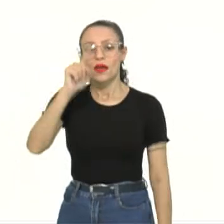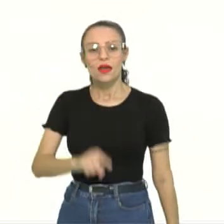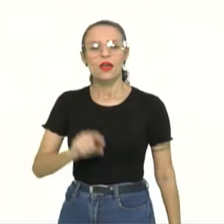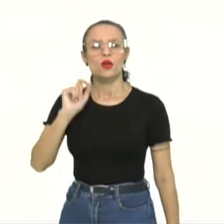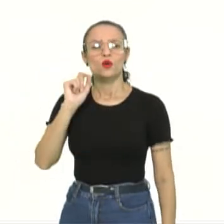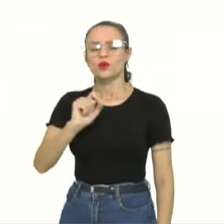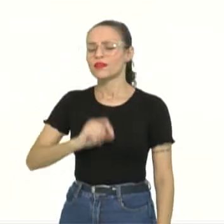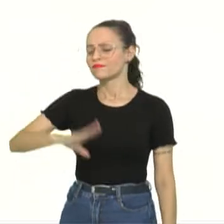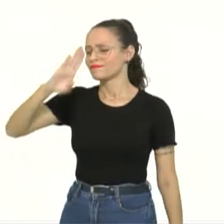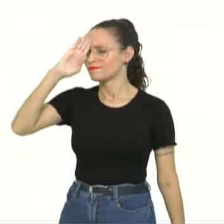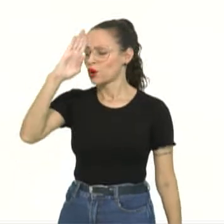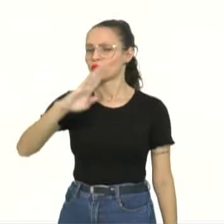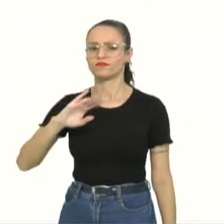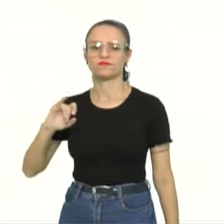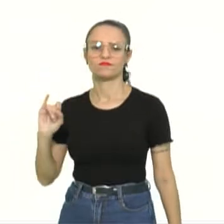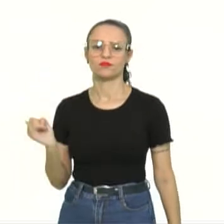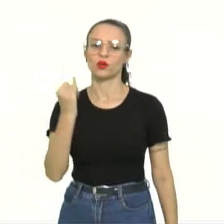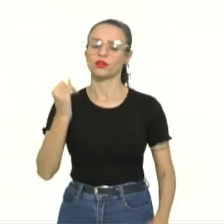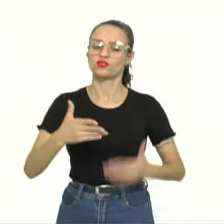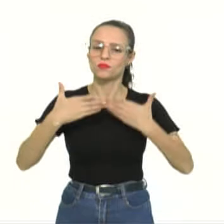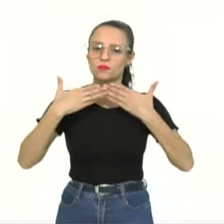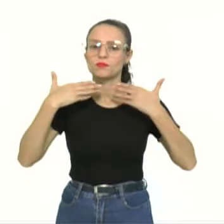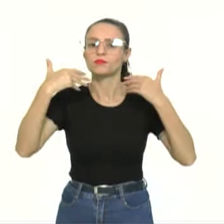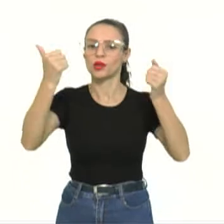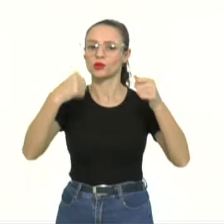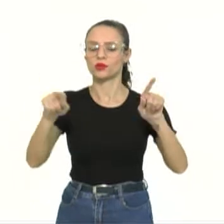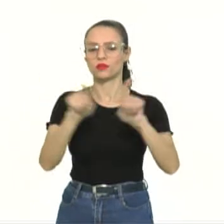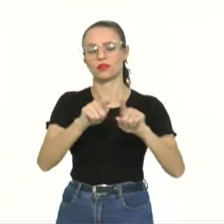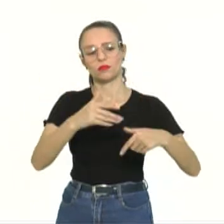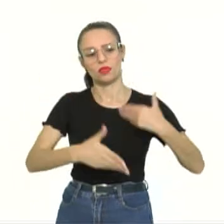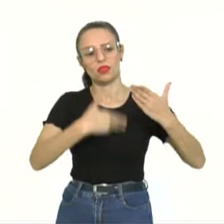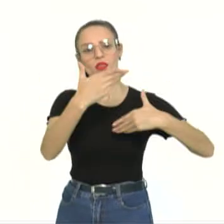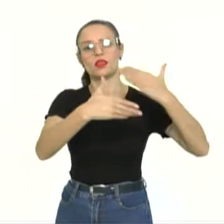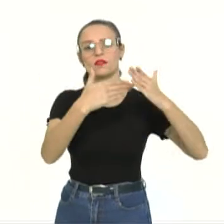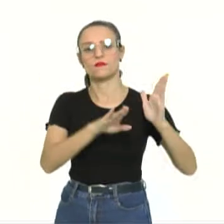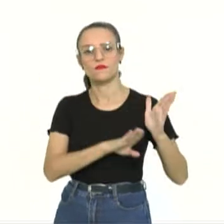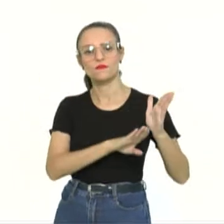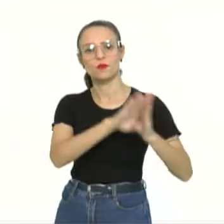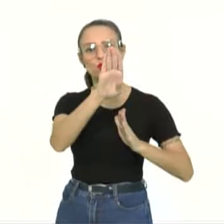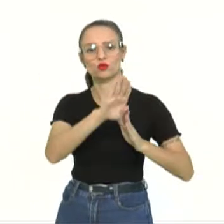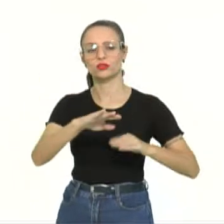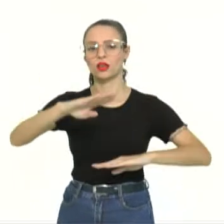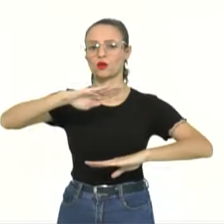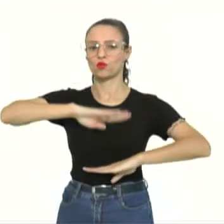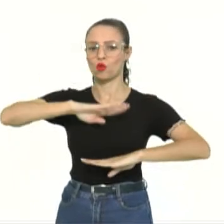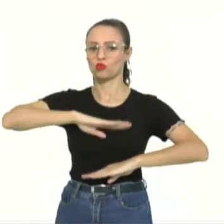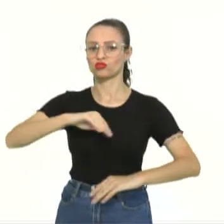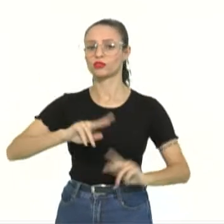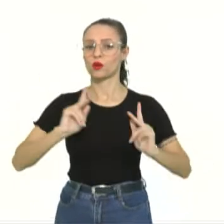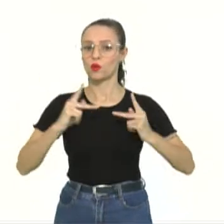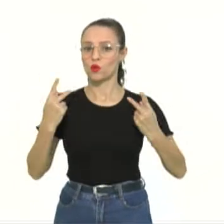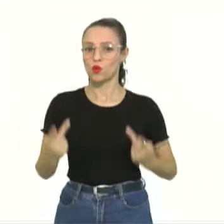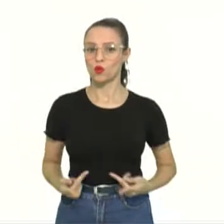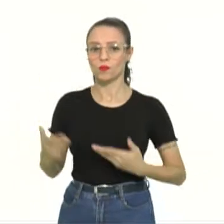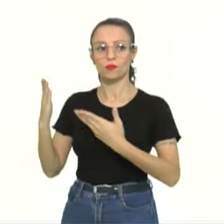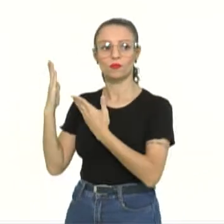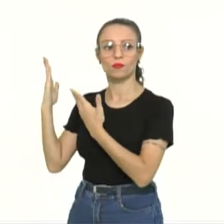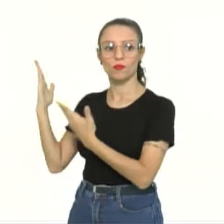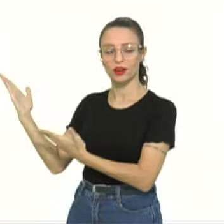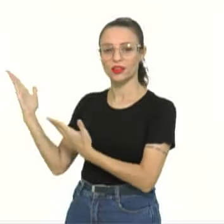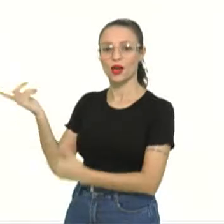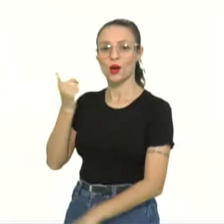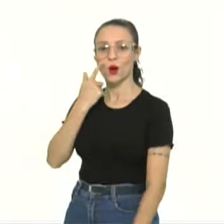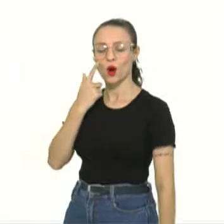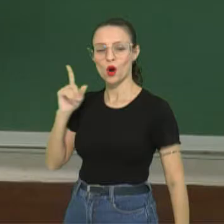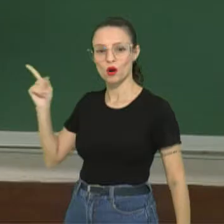como imprescindíveis para a melhoria EA evolução da condição humana essa imagem aqui não é